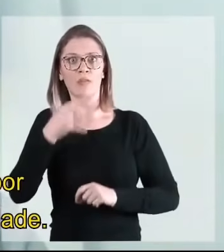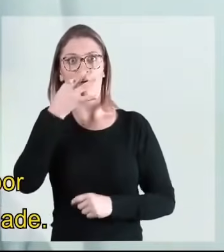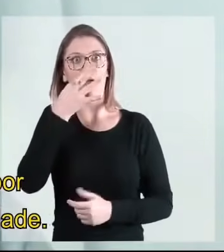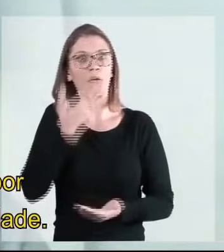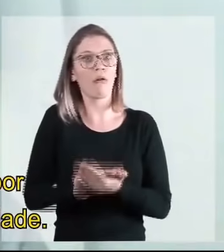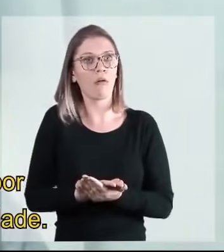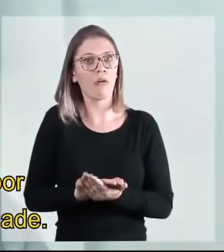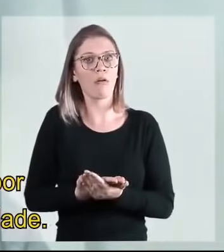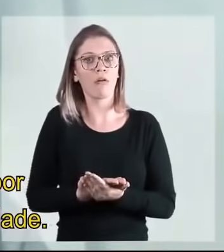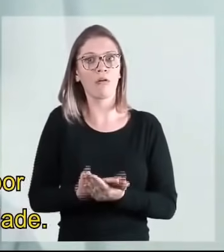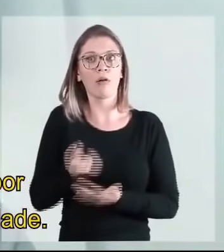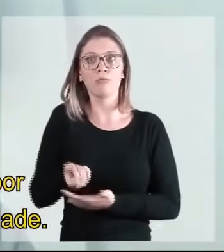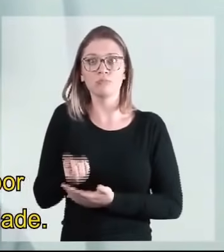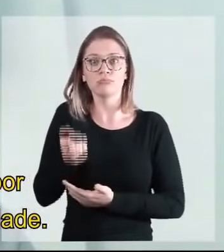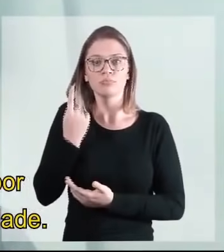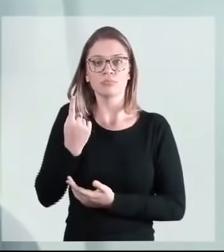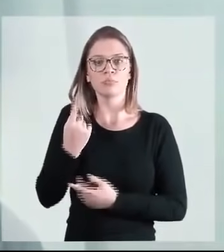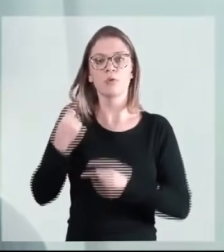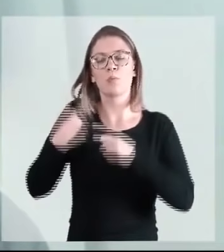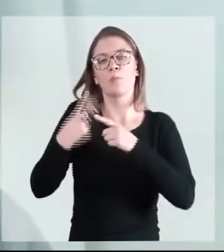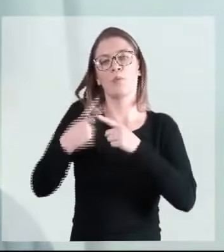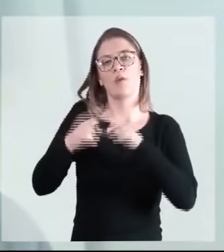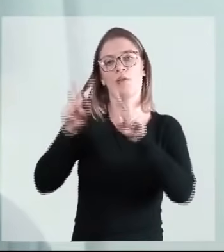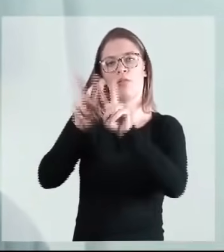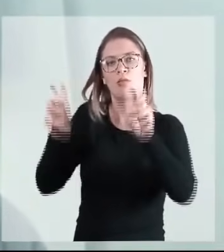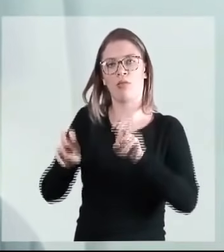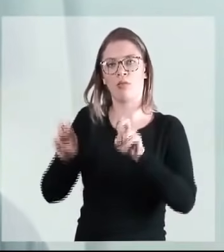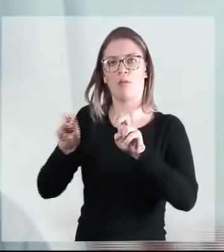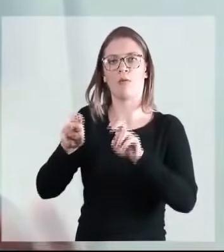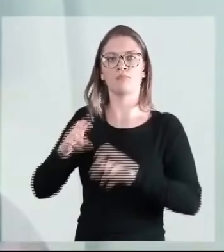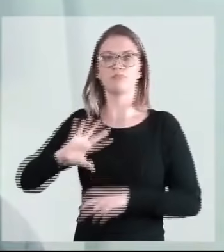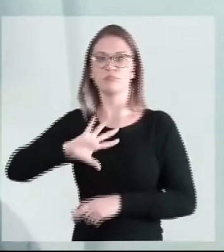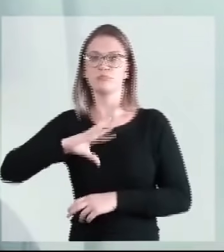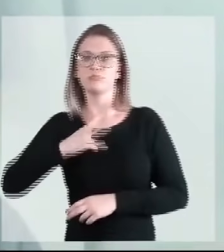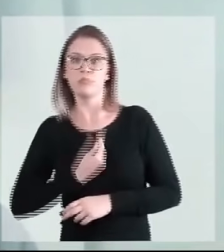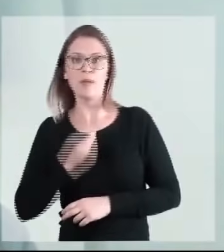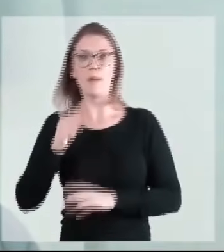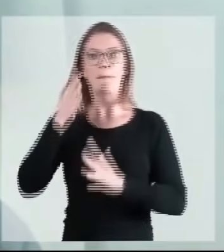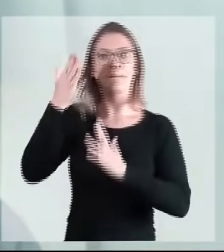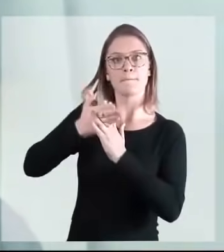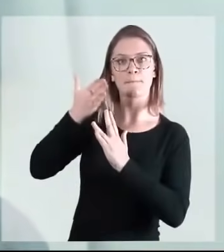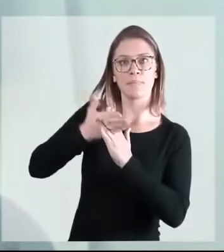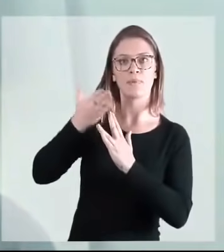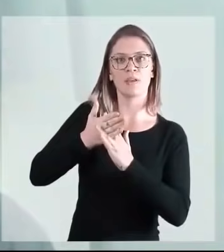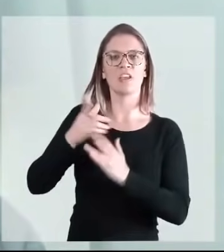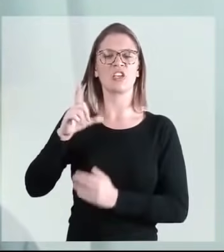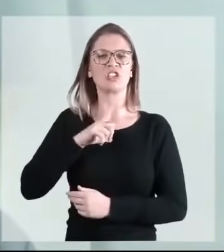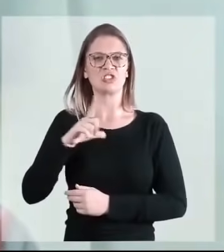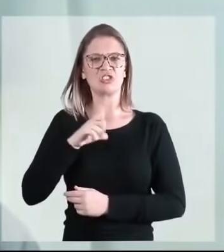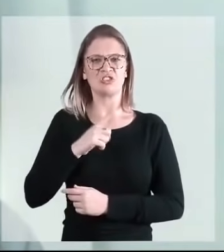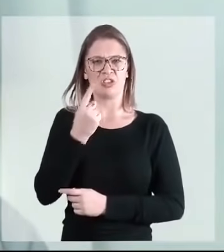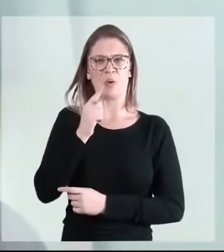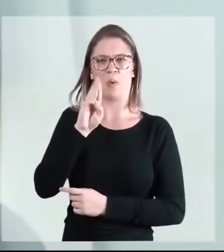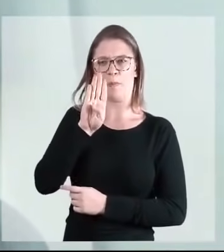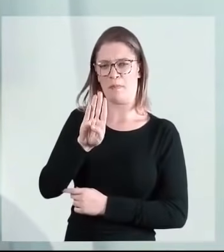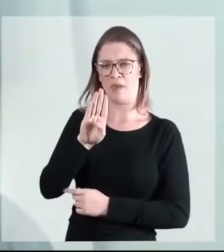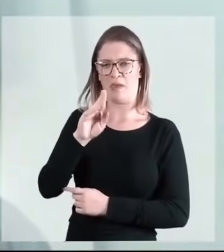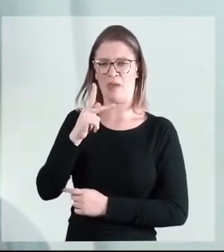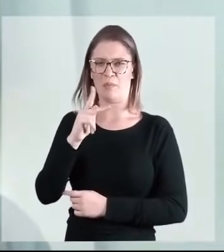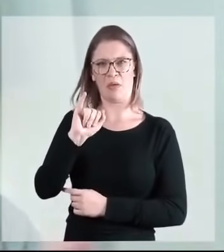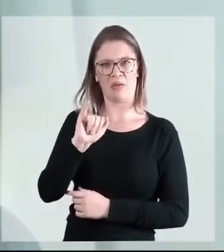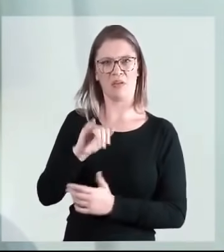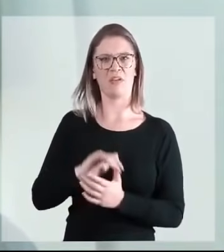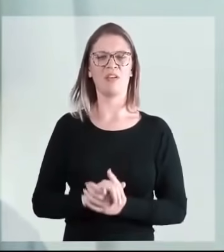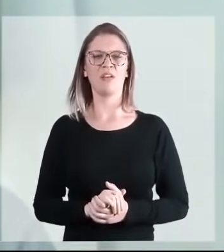temas como, por exemplo, transexualidade, bissexualidade. Um deles, por exemplo, que era o tal do Baby You, o nome do curta, Baby de bissexual, eram duas jovens, duas